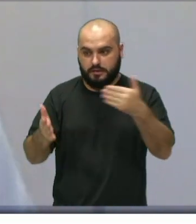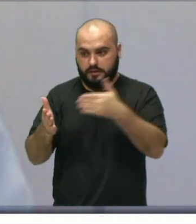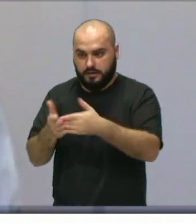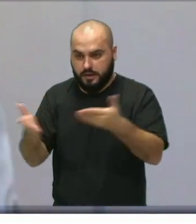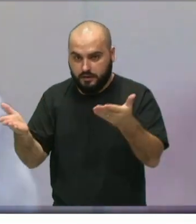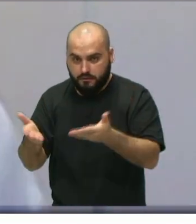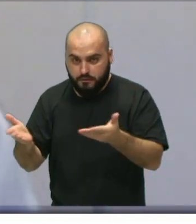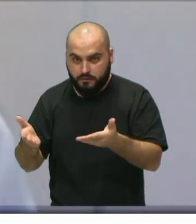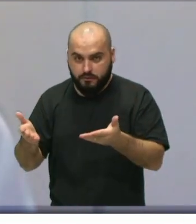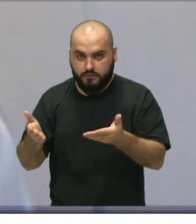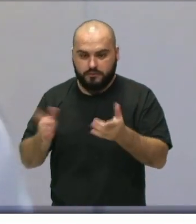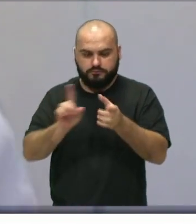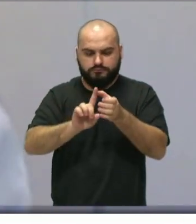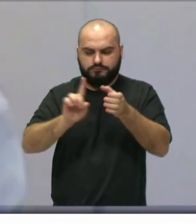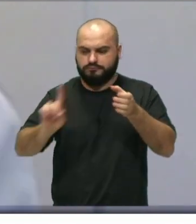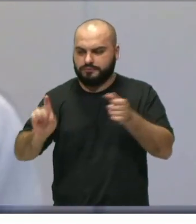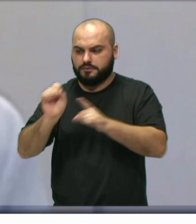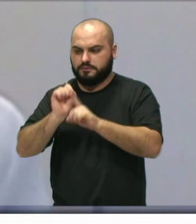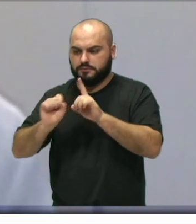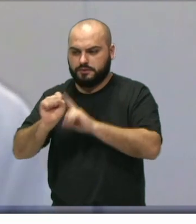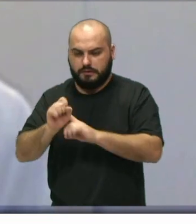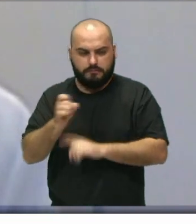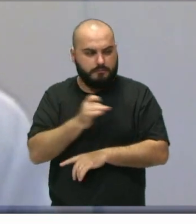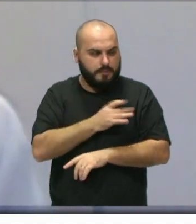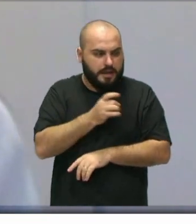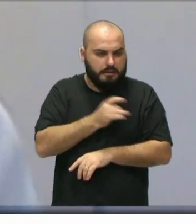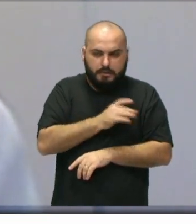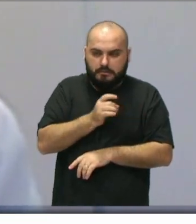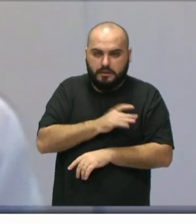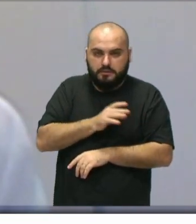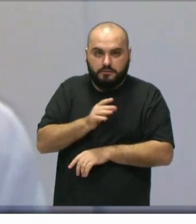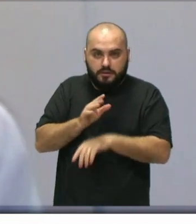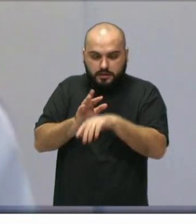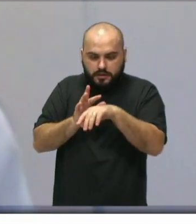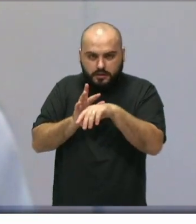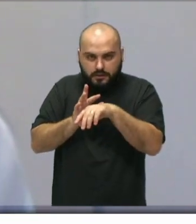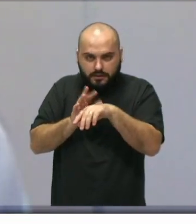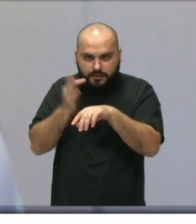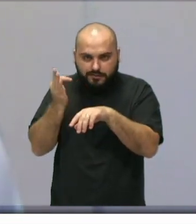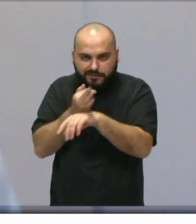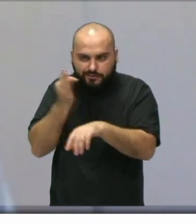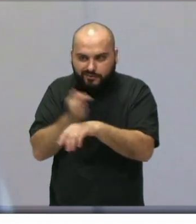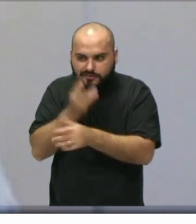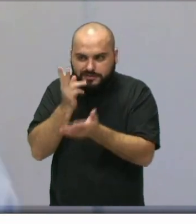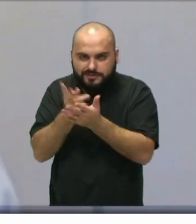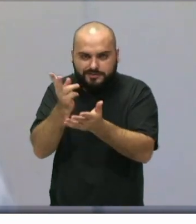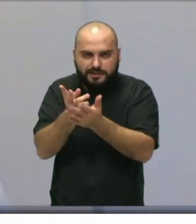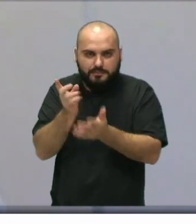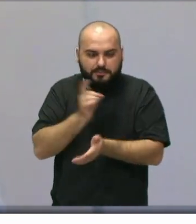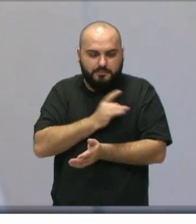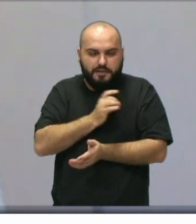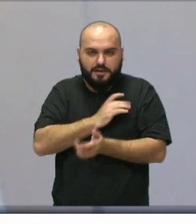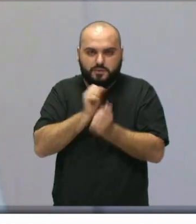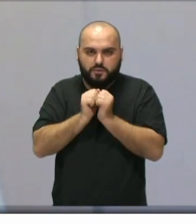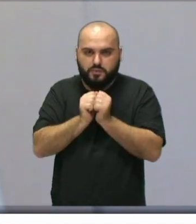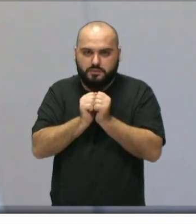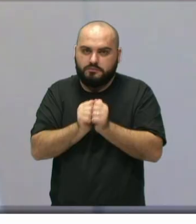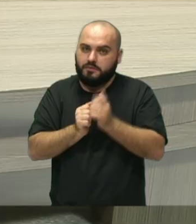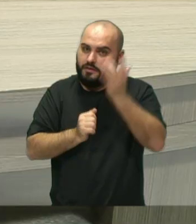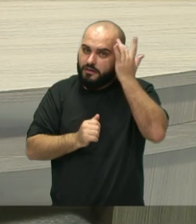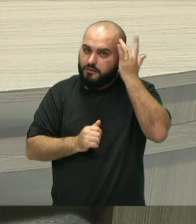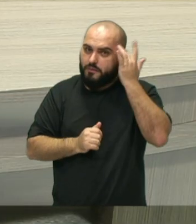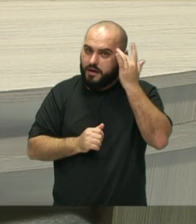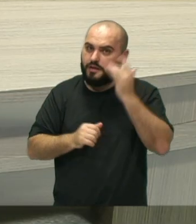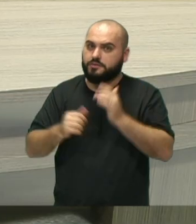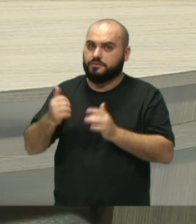isolamento social, todas as questões que envolvem medo e a dor está sempre atrelada ao medo e à aversão, eu arrisco até te dizer que